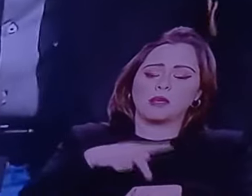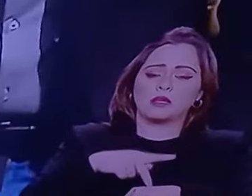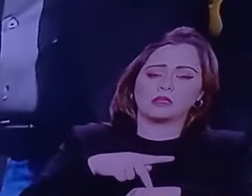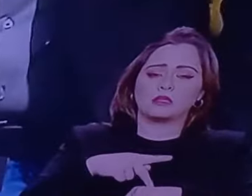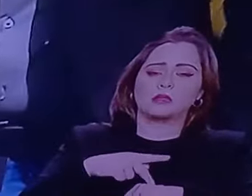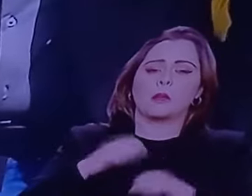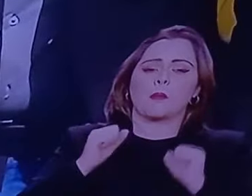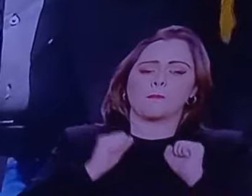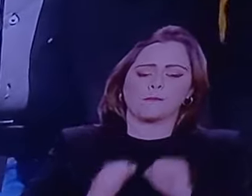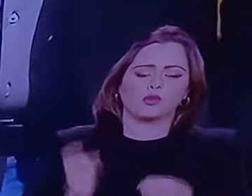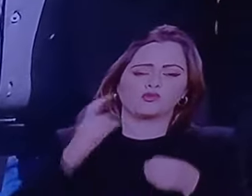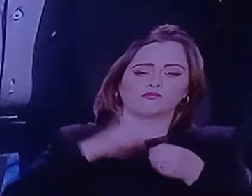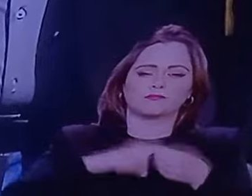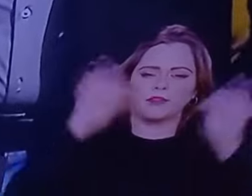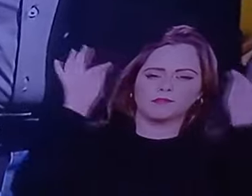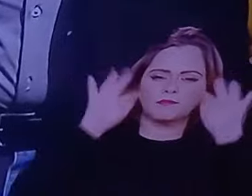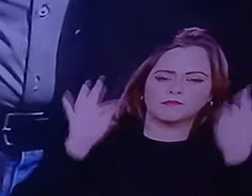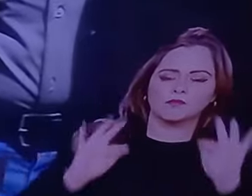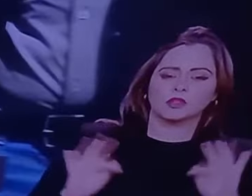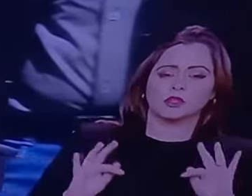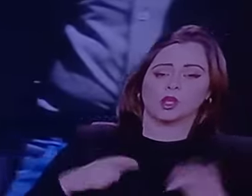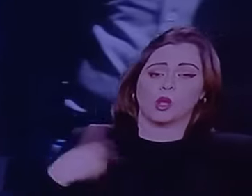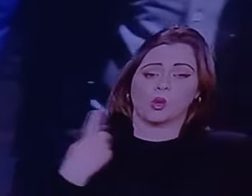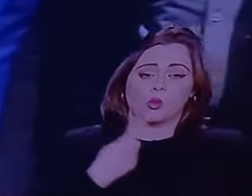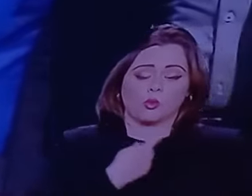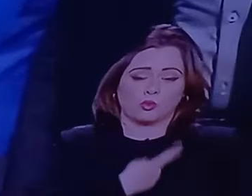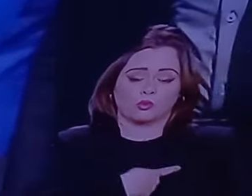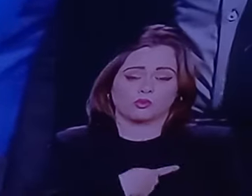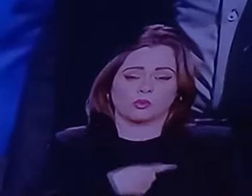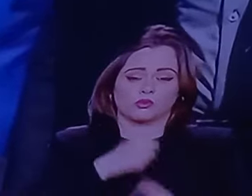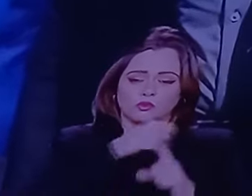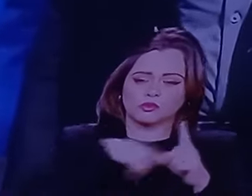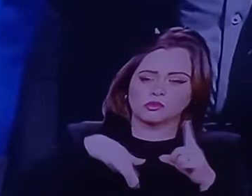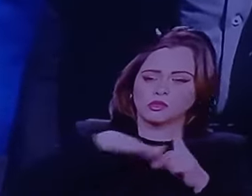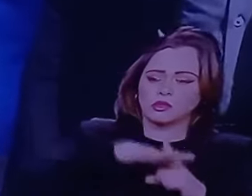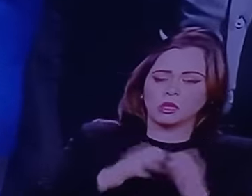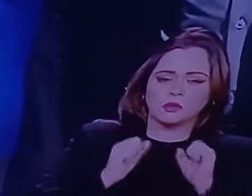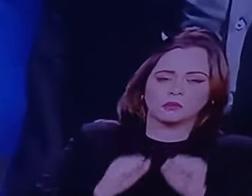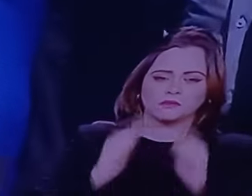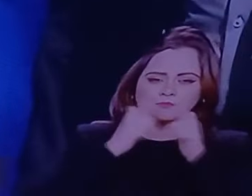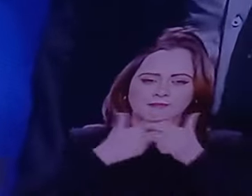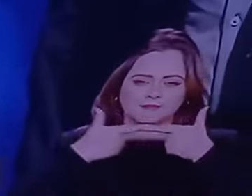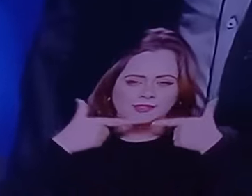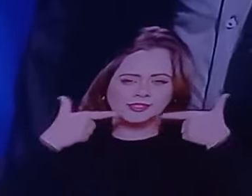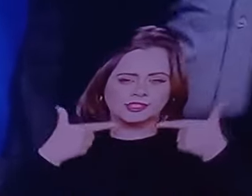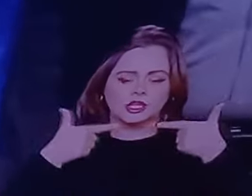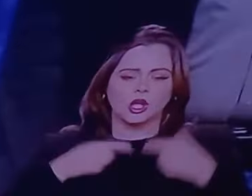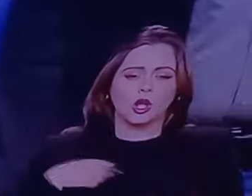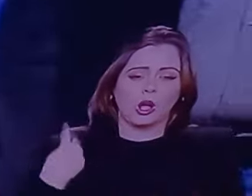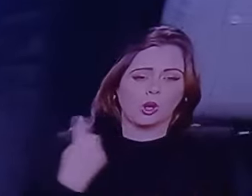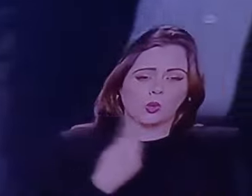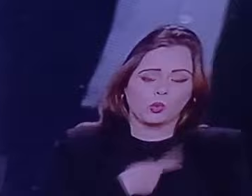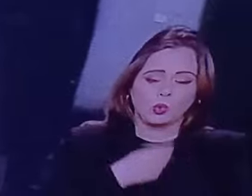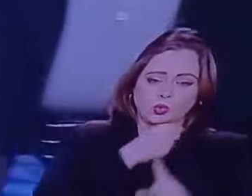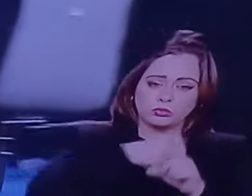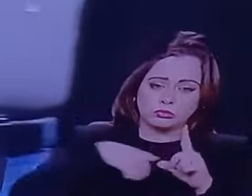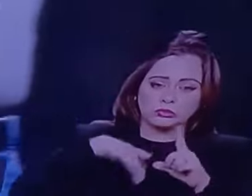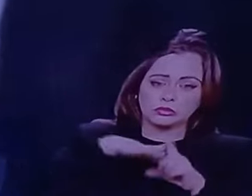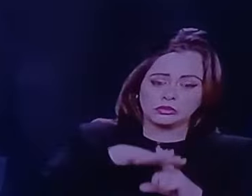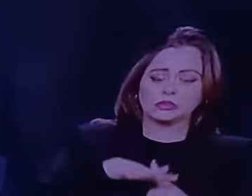alegre, o nosso povo pode voltar a sorrir, o nosso povo não